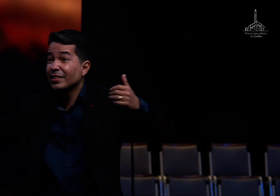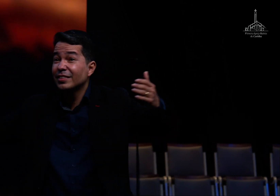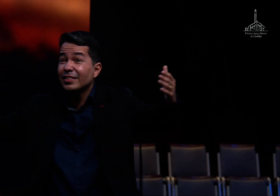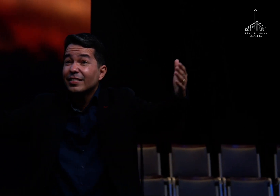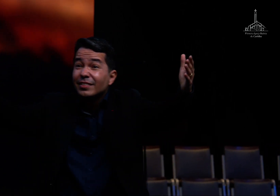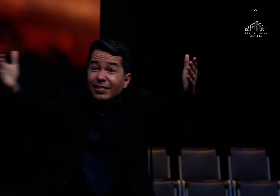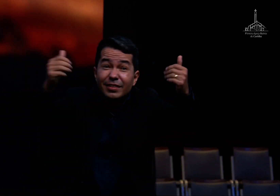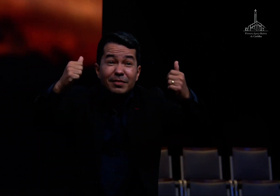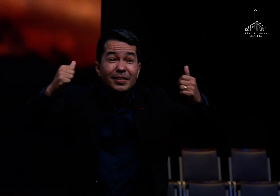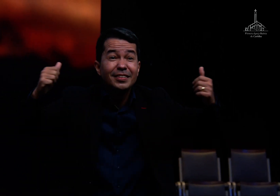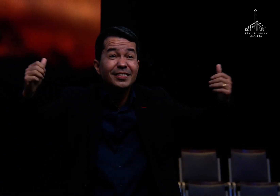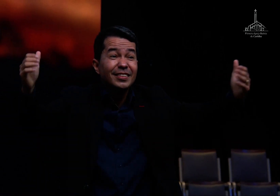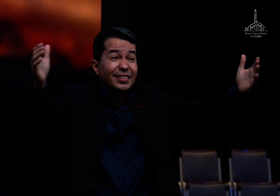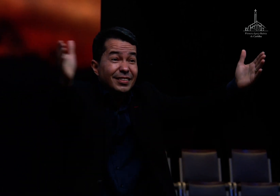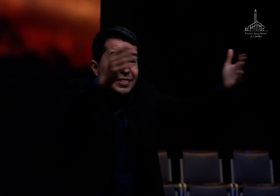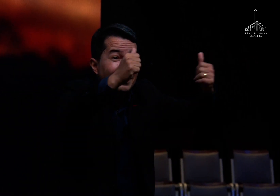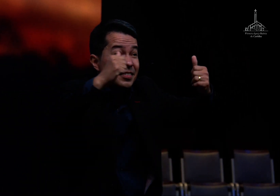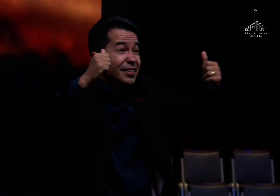te chamando,